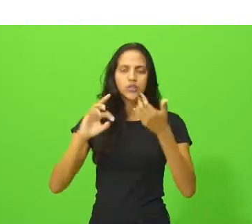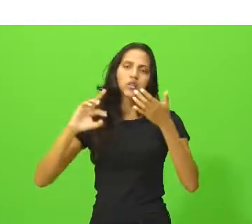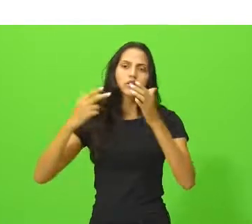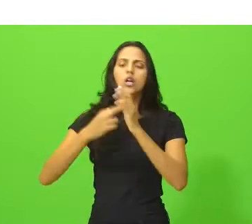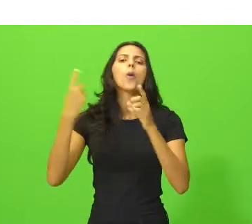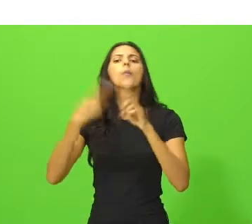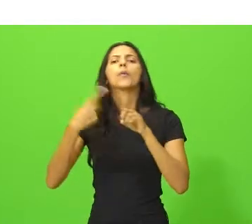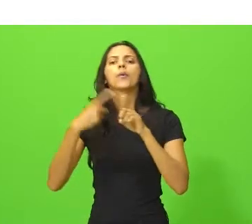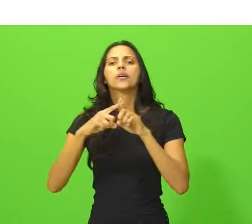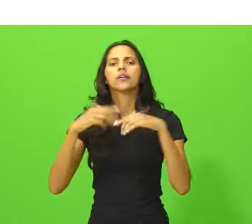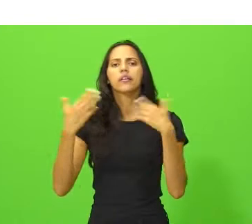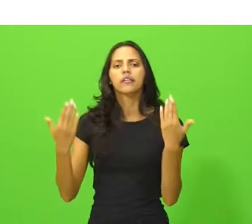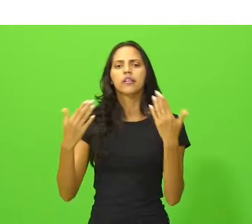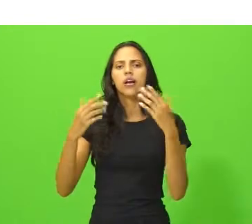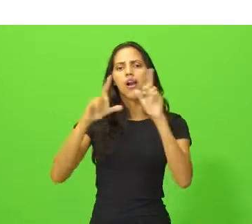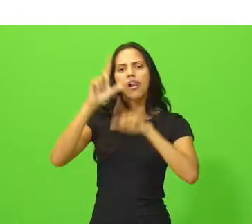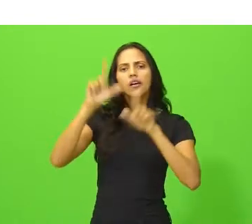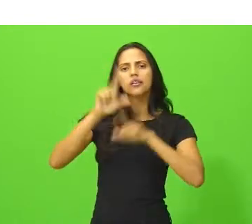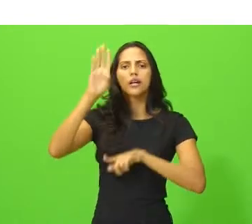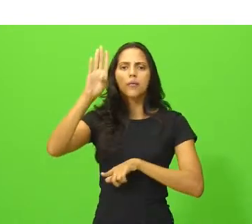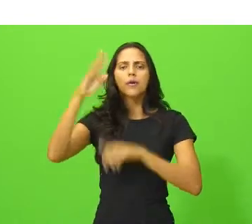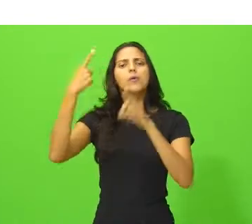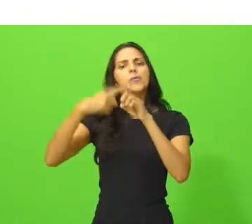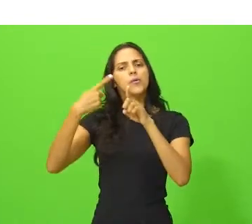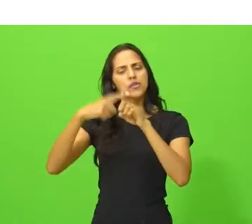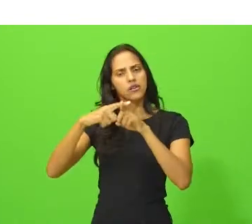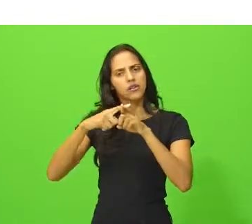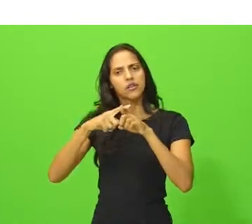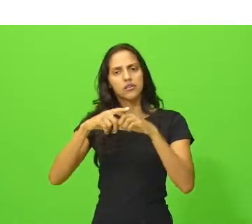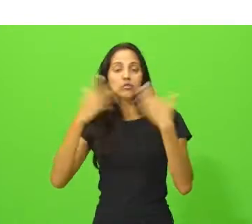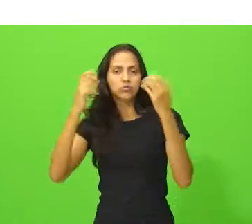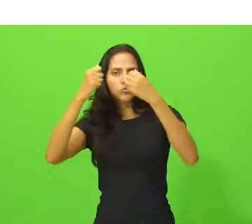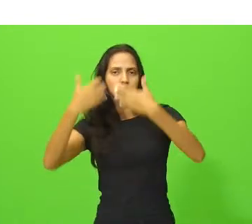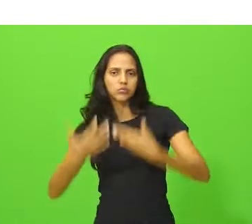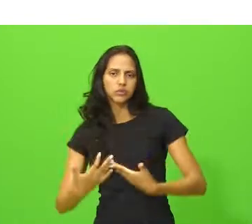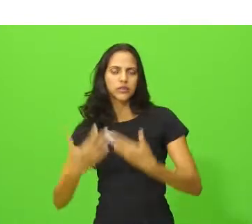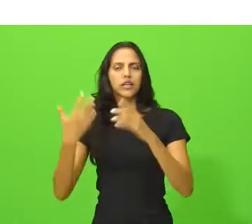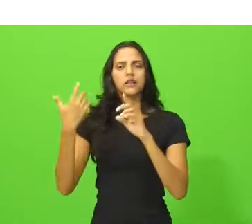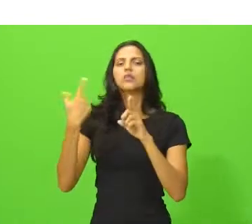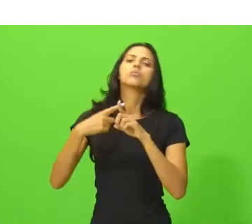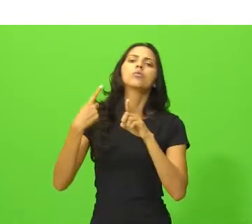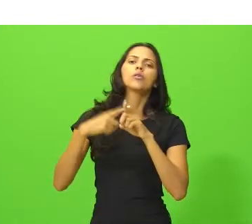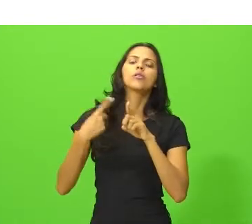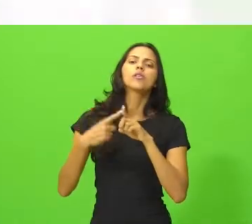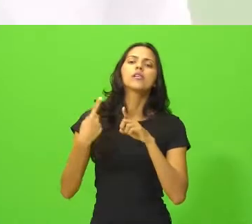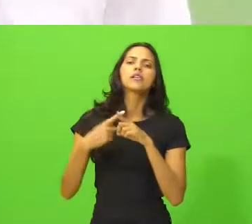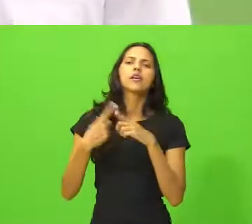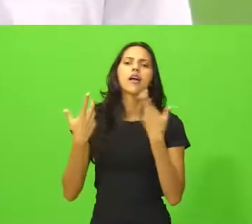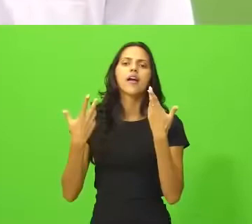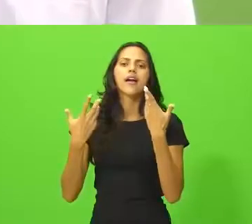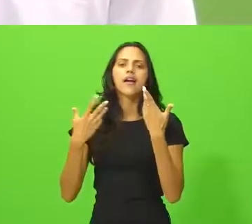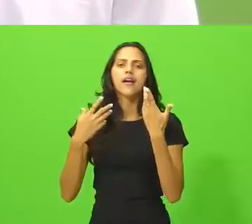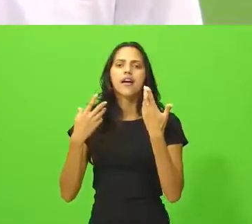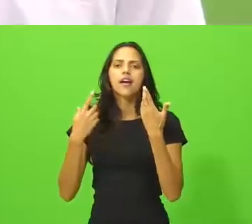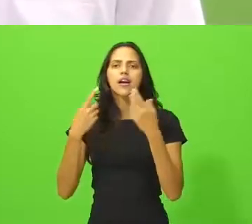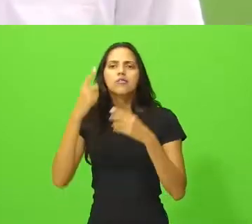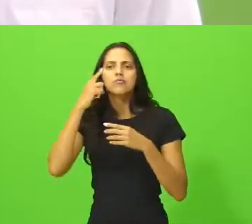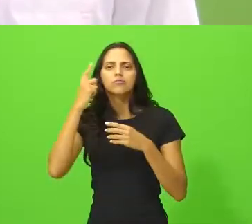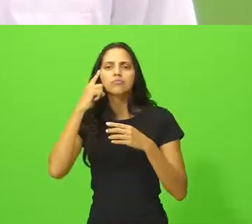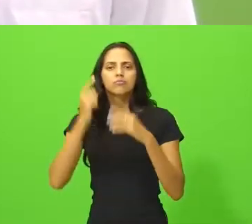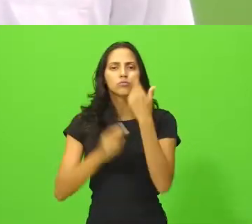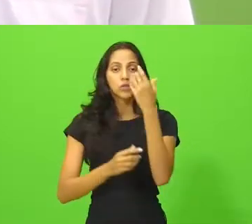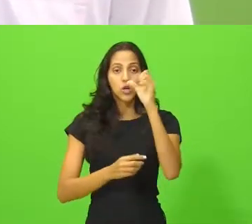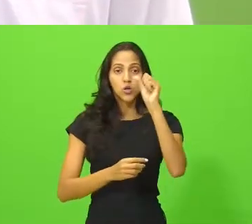mecanizadas. Por que essa alternativa, pessoal? O que é que fala, então, ou o que é que está dizendo essa alternativa? Claro que para a